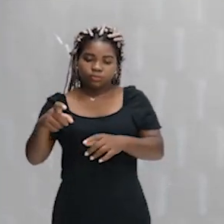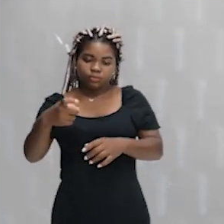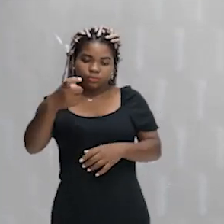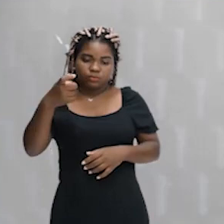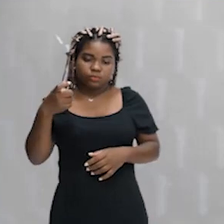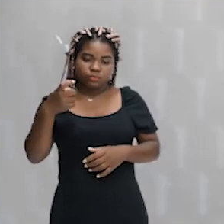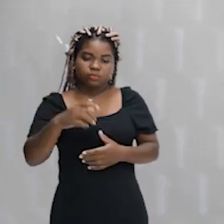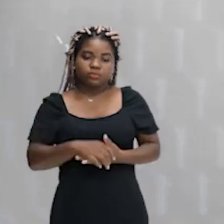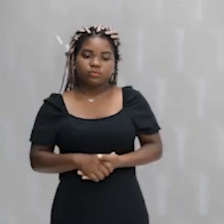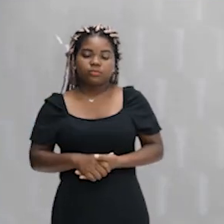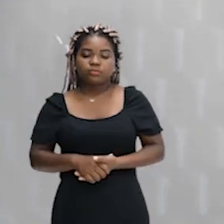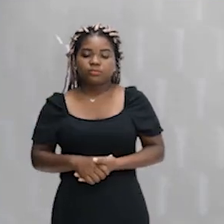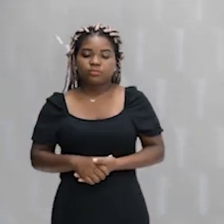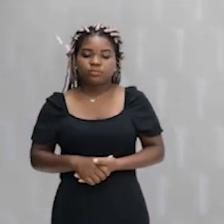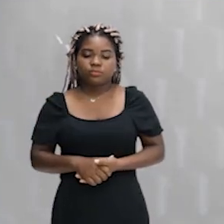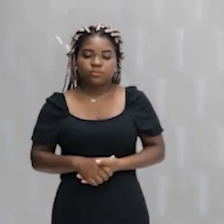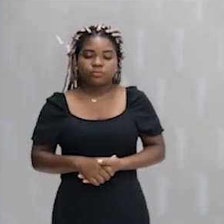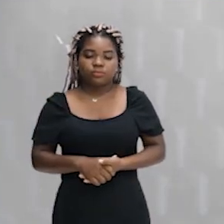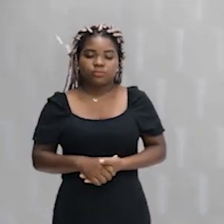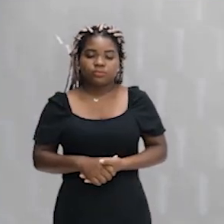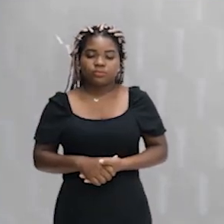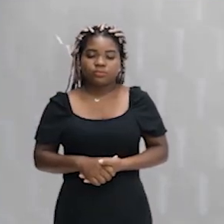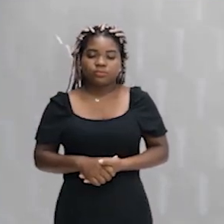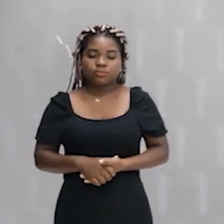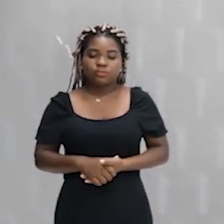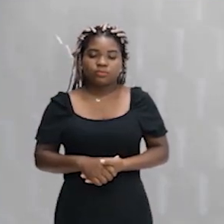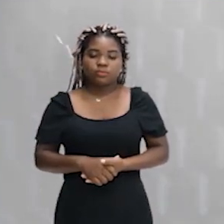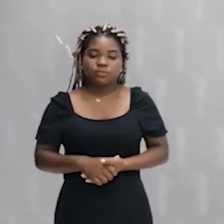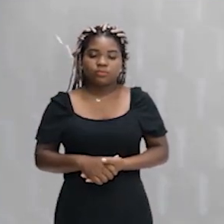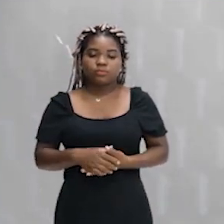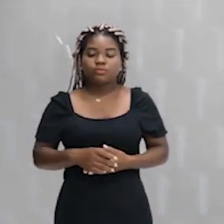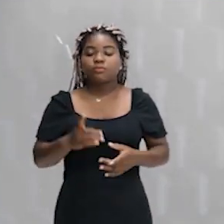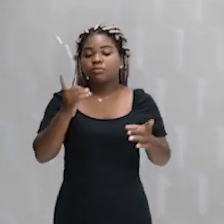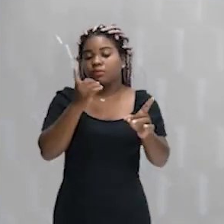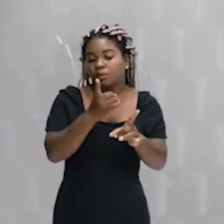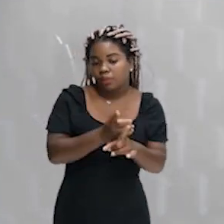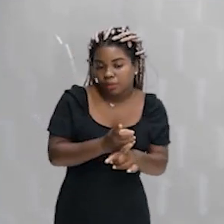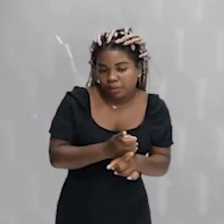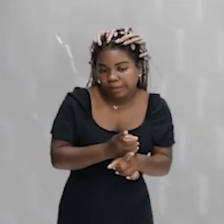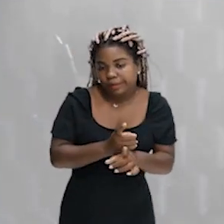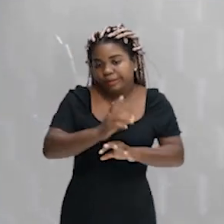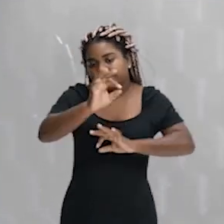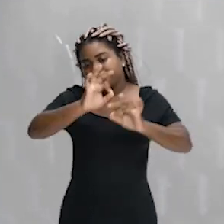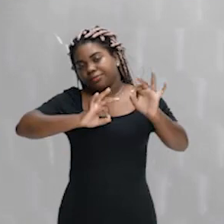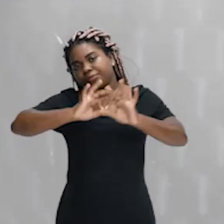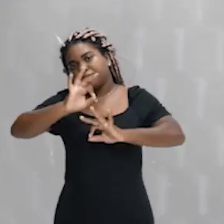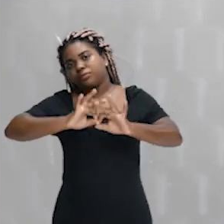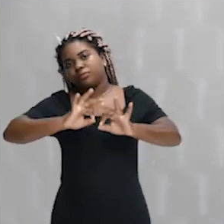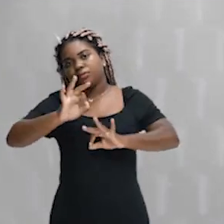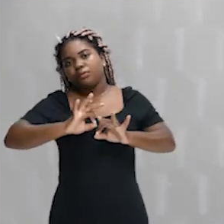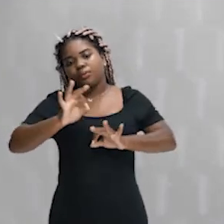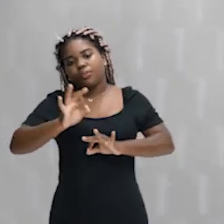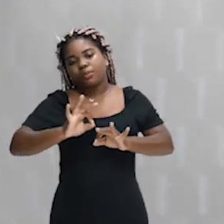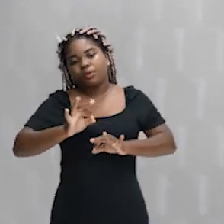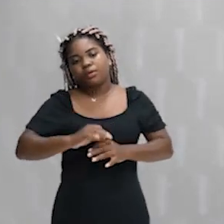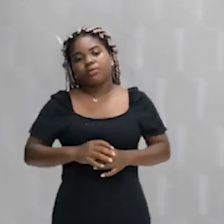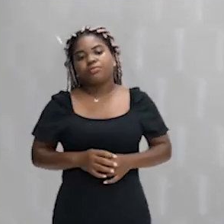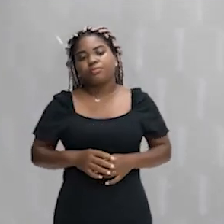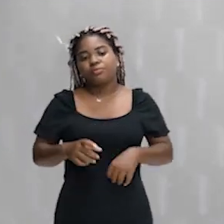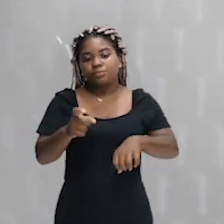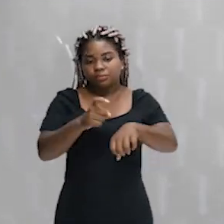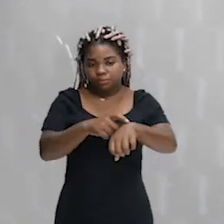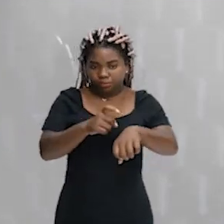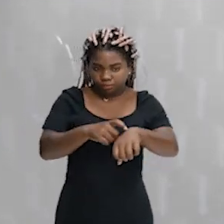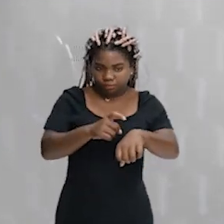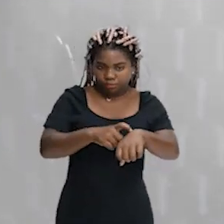x. Isso aqui, escrita de função exponencial. E aí sim a gente vai fazer a projeção lá para o tempo